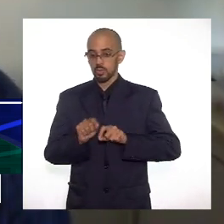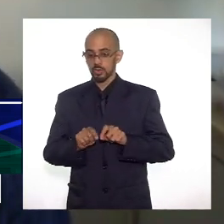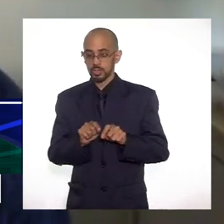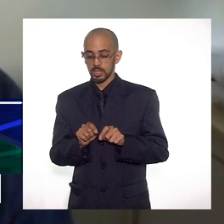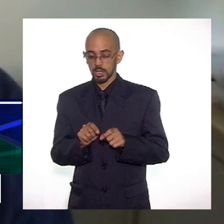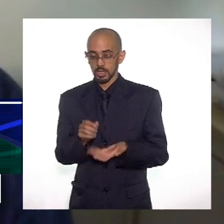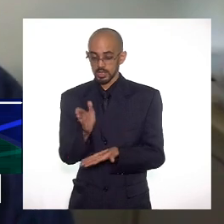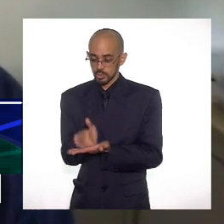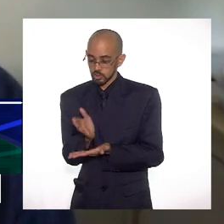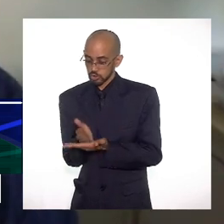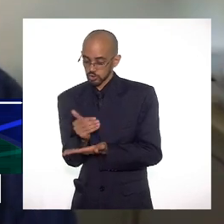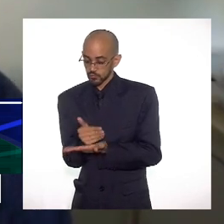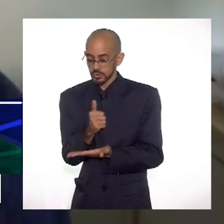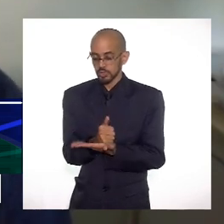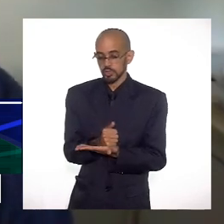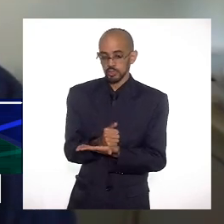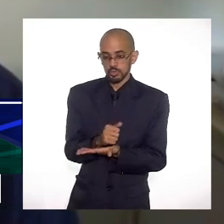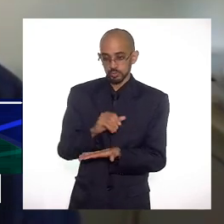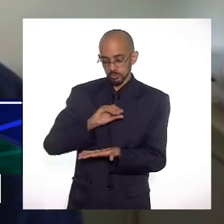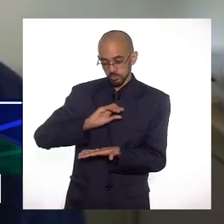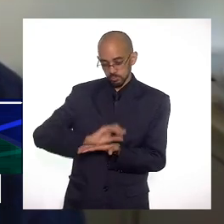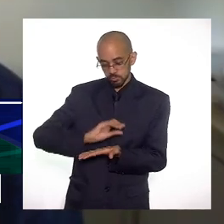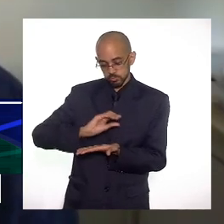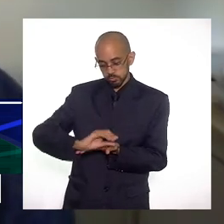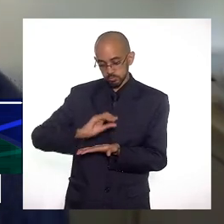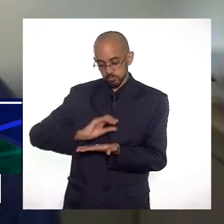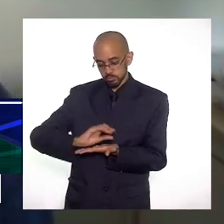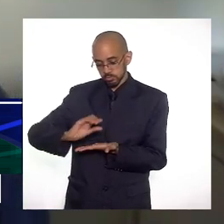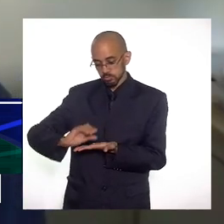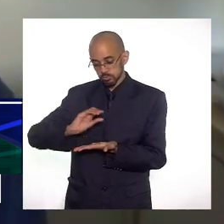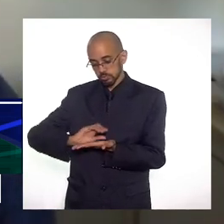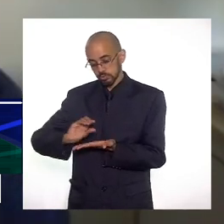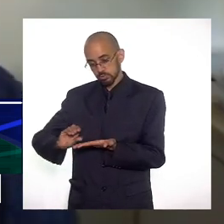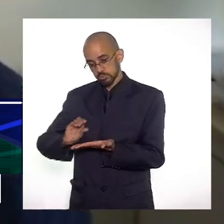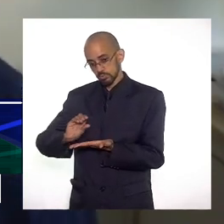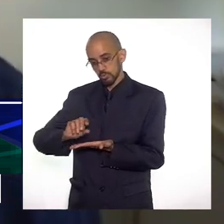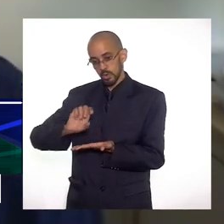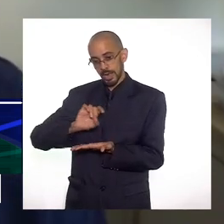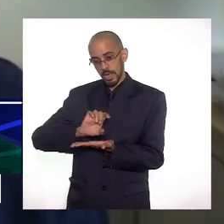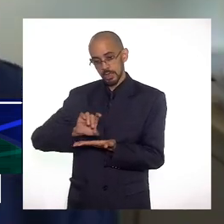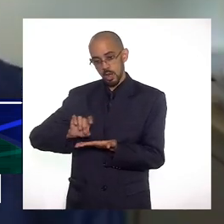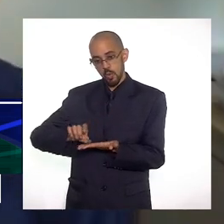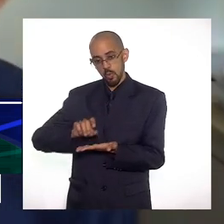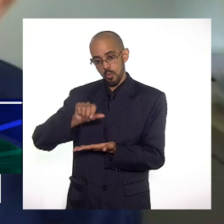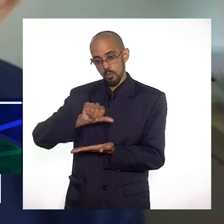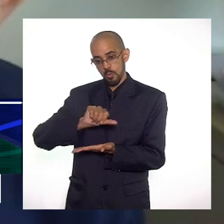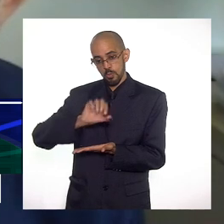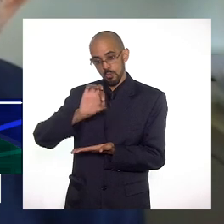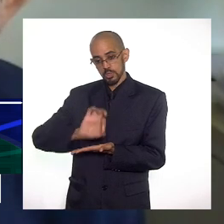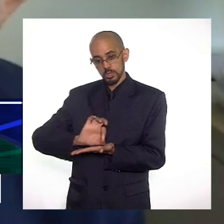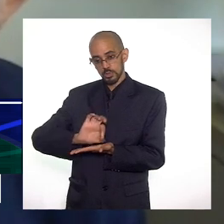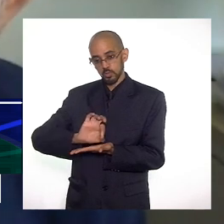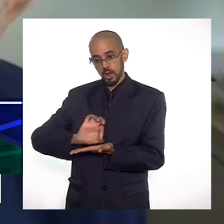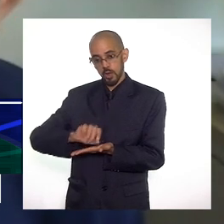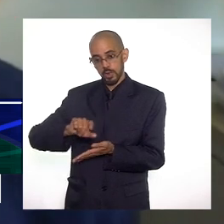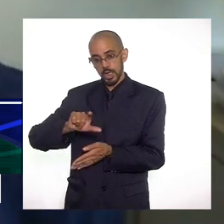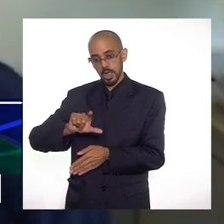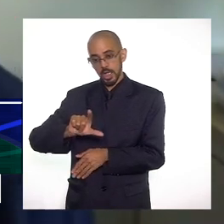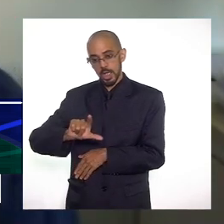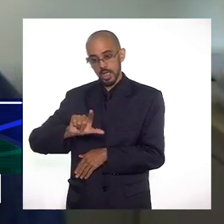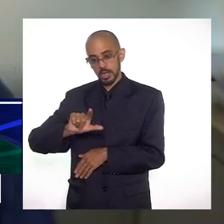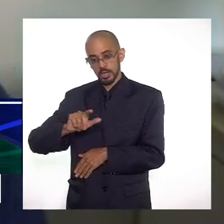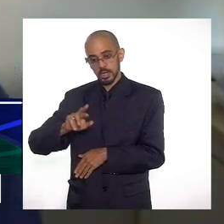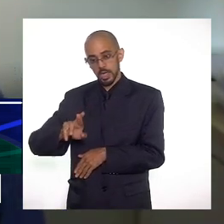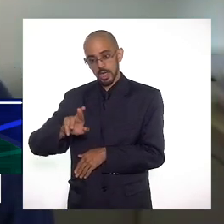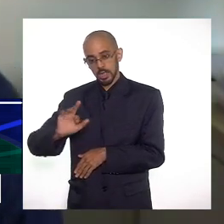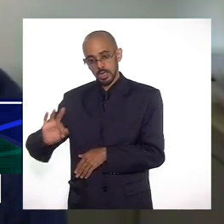divididas proporcionalmente por cada percentual que a LRF define para cada poder.